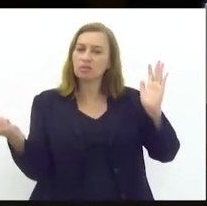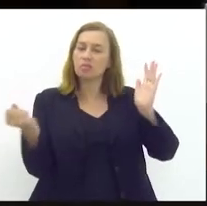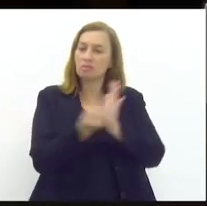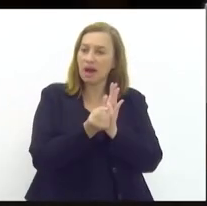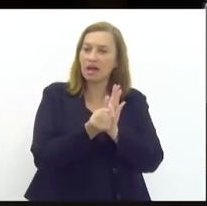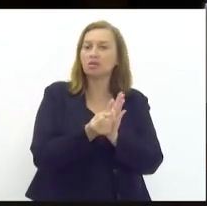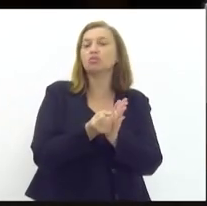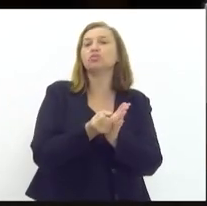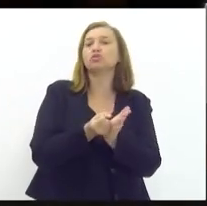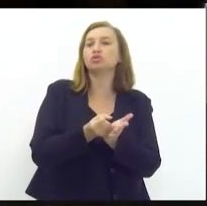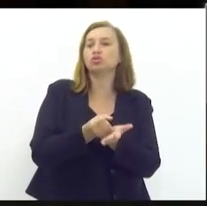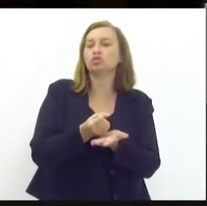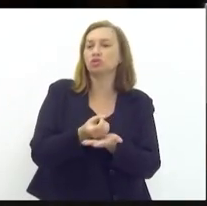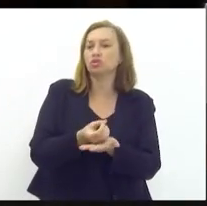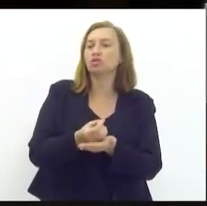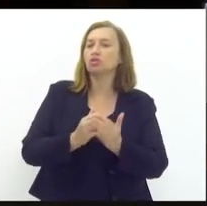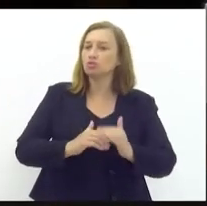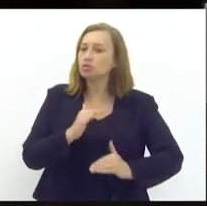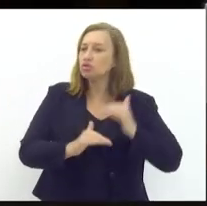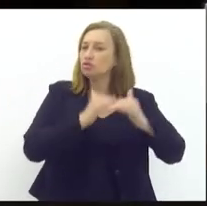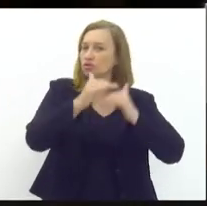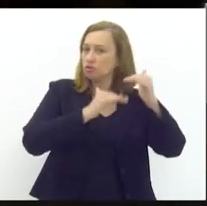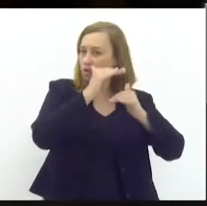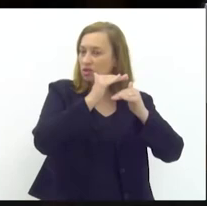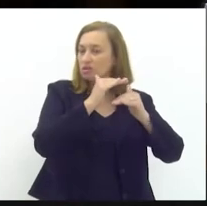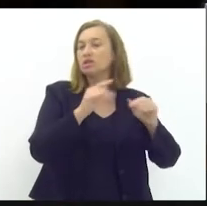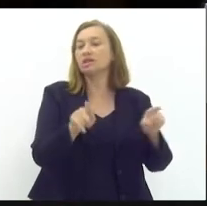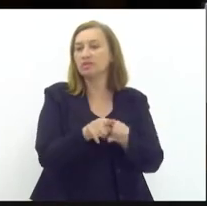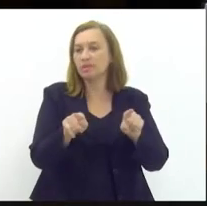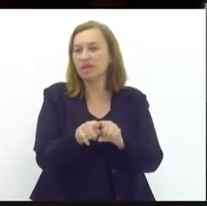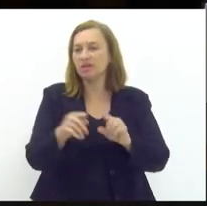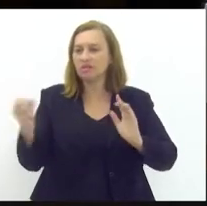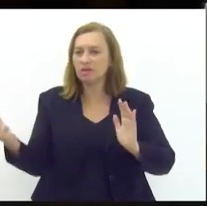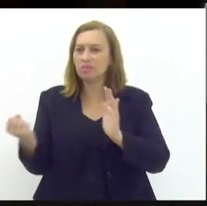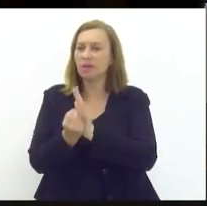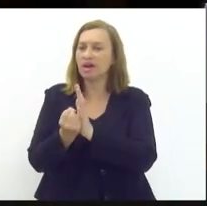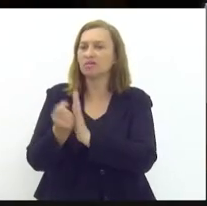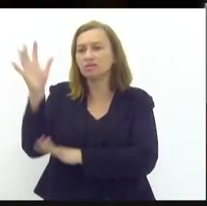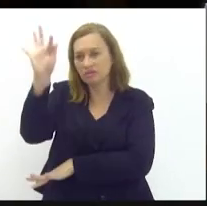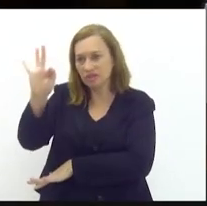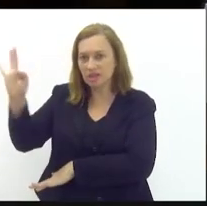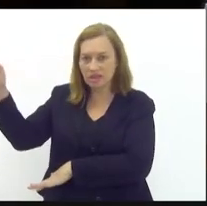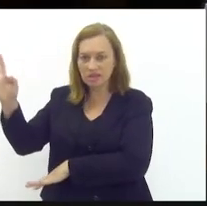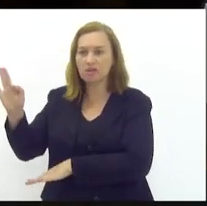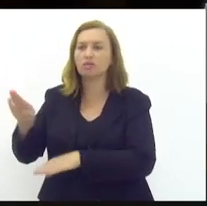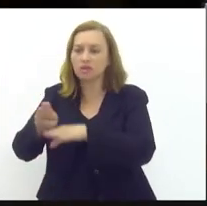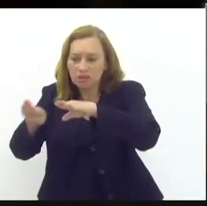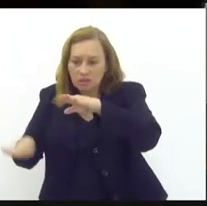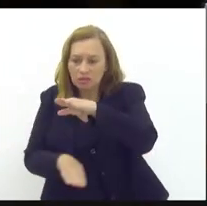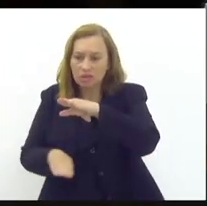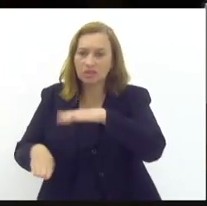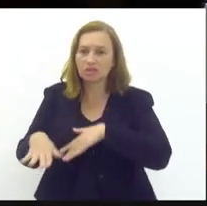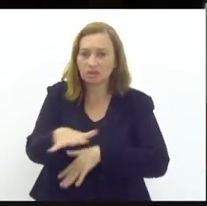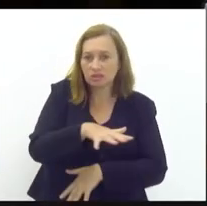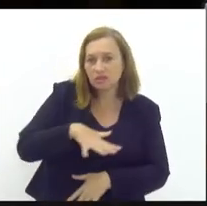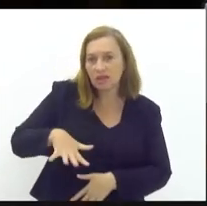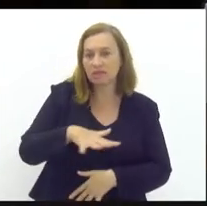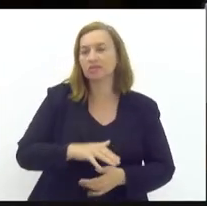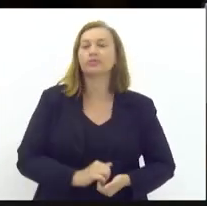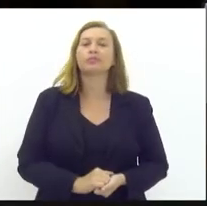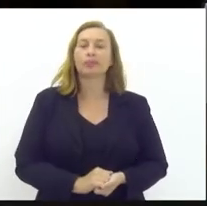e impactos no crescimento e impactos na Federação nas desigualdades regionais